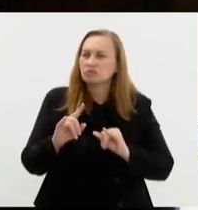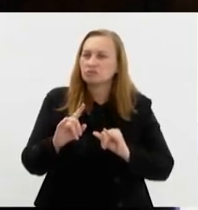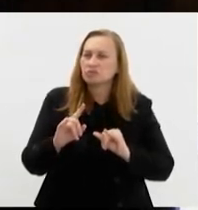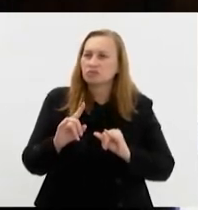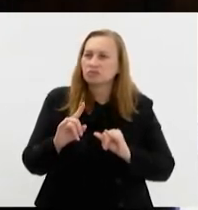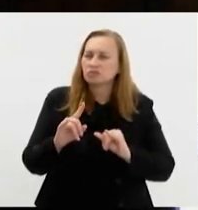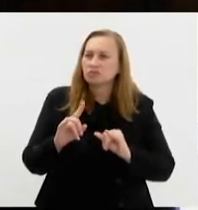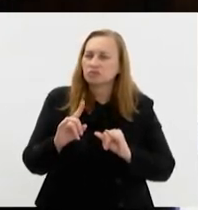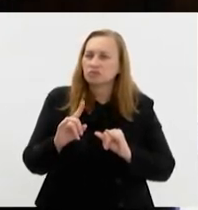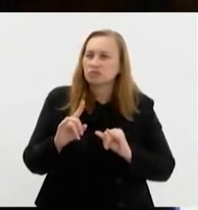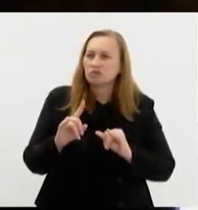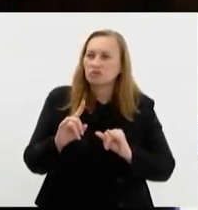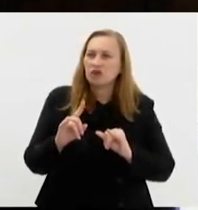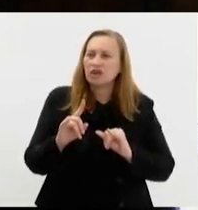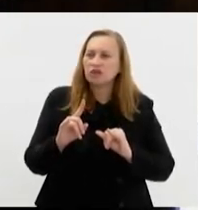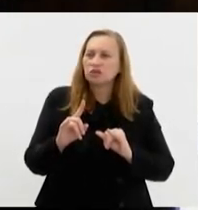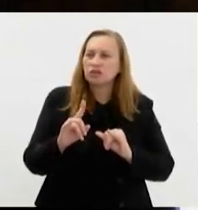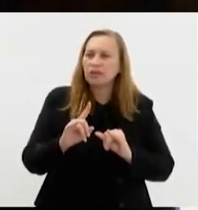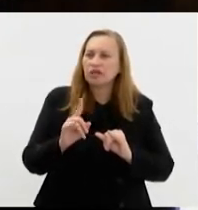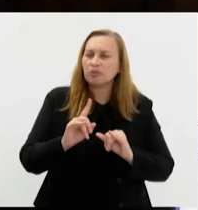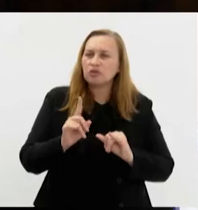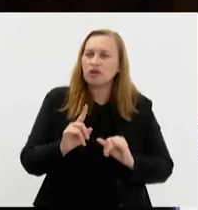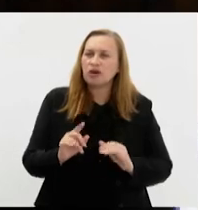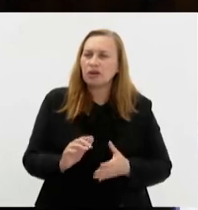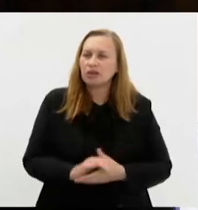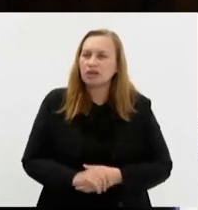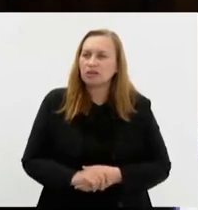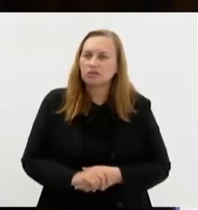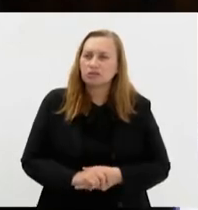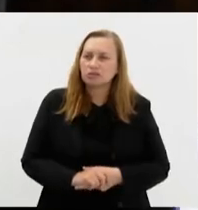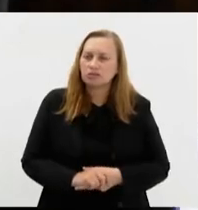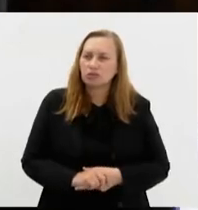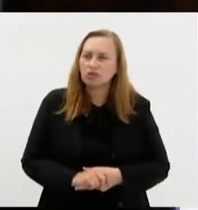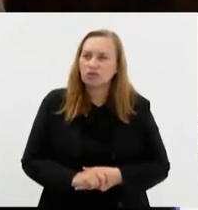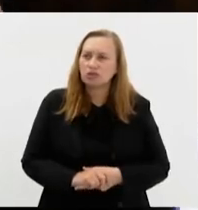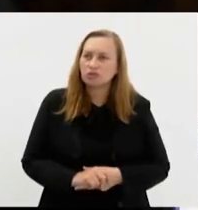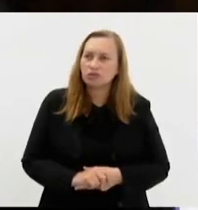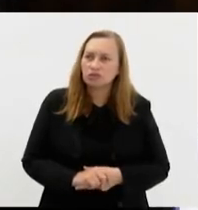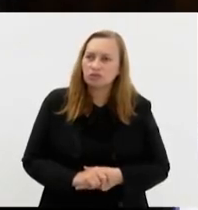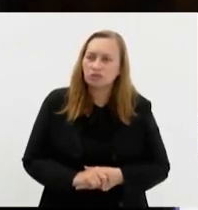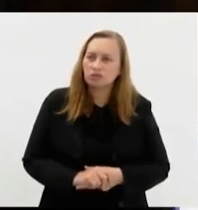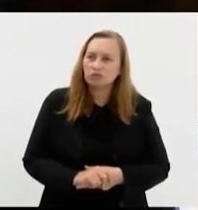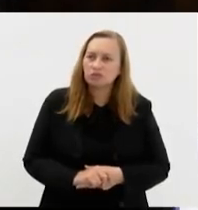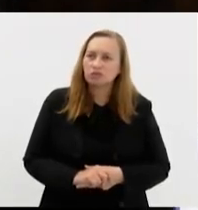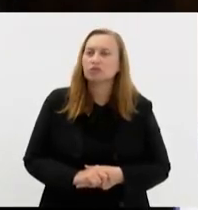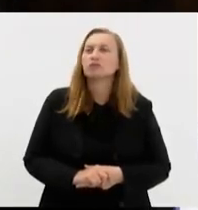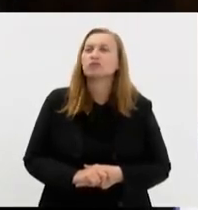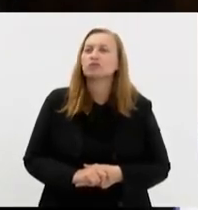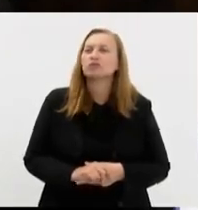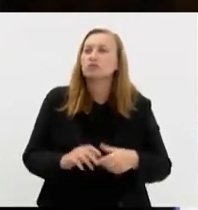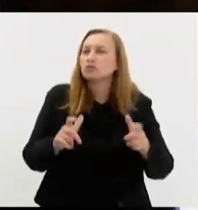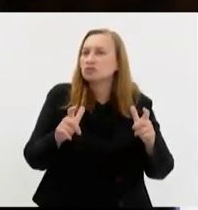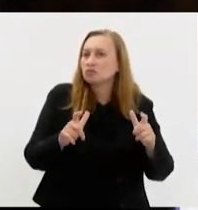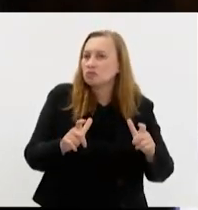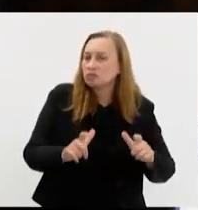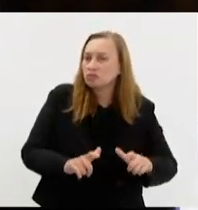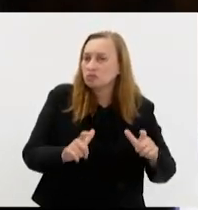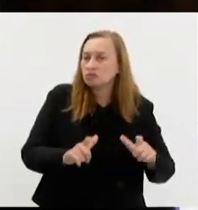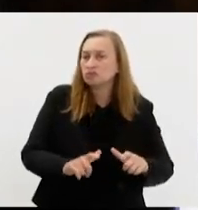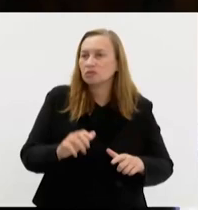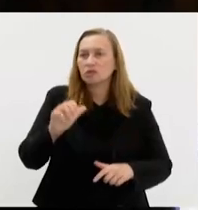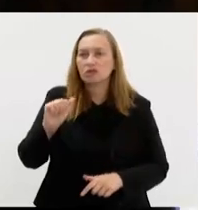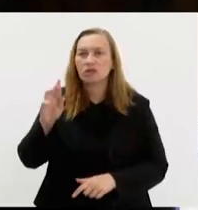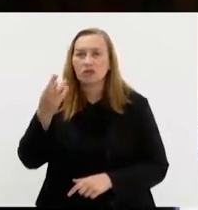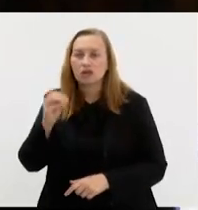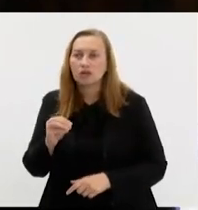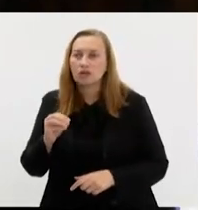no seu CPF mas na condição de agente pública de ocupante daquele cargo era uma